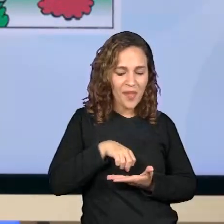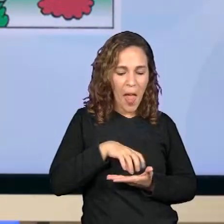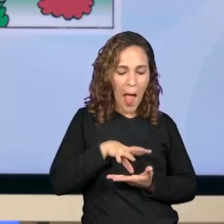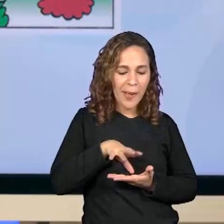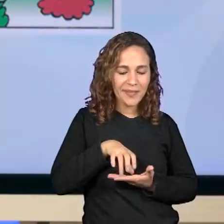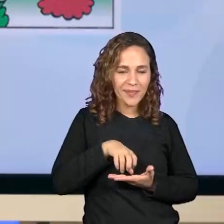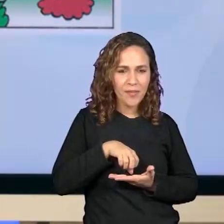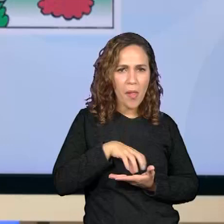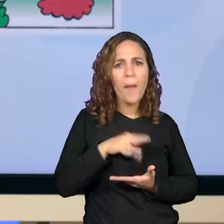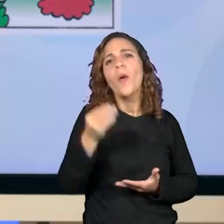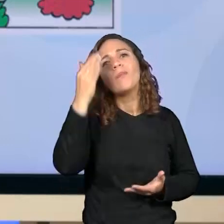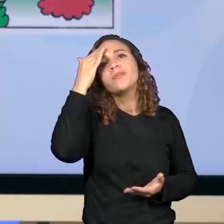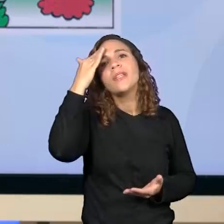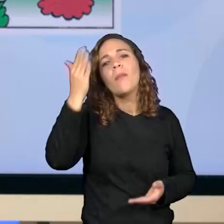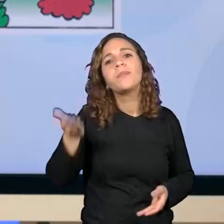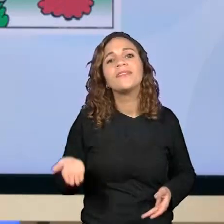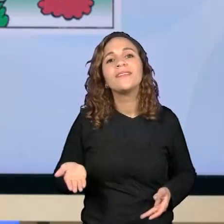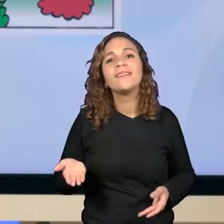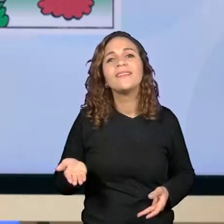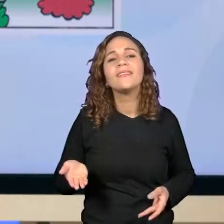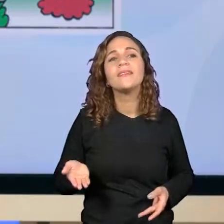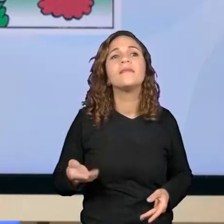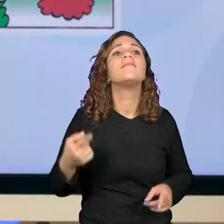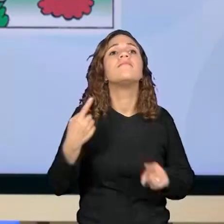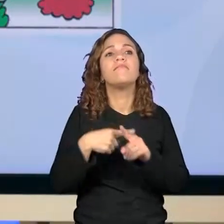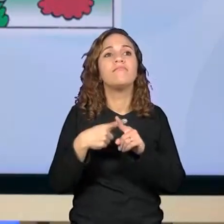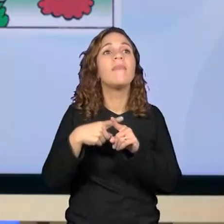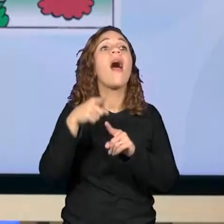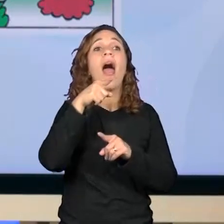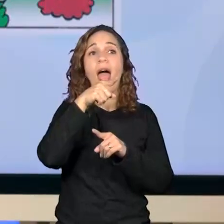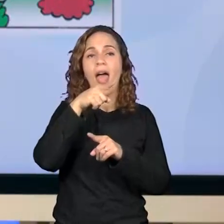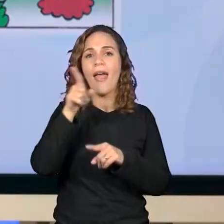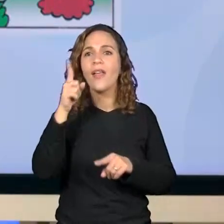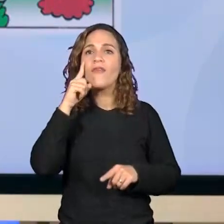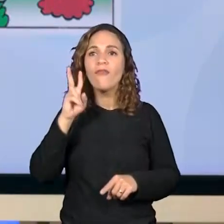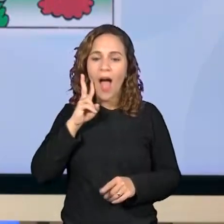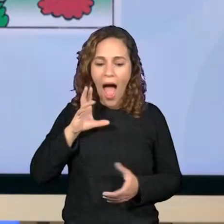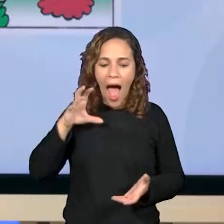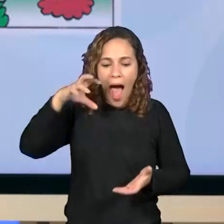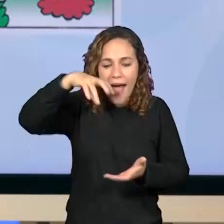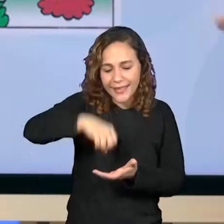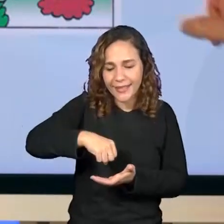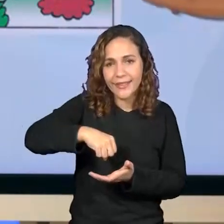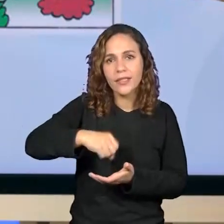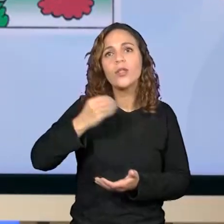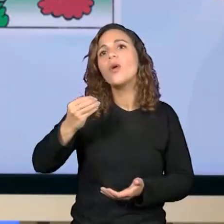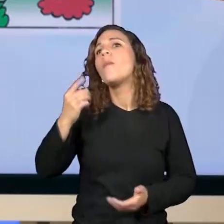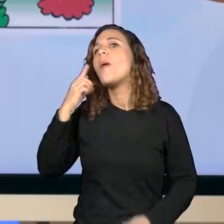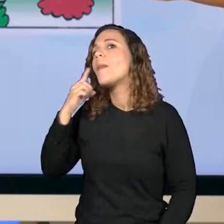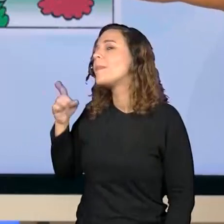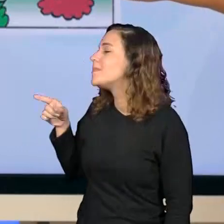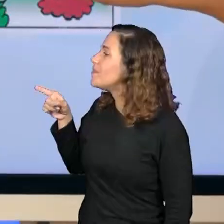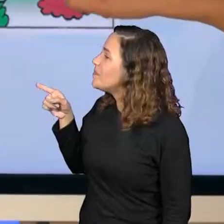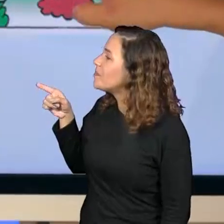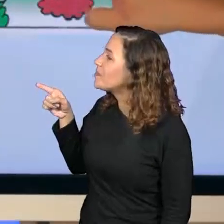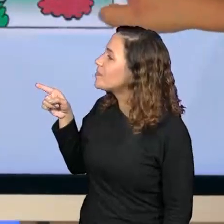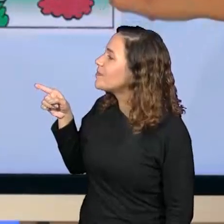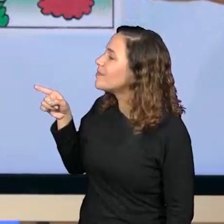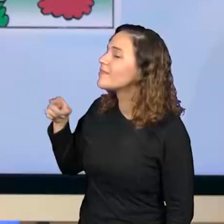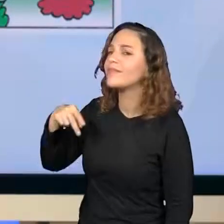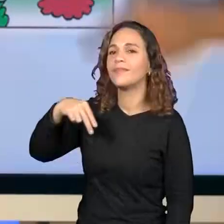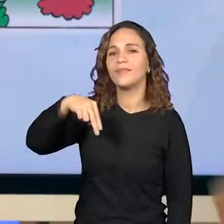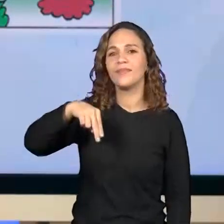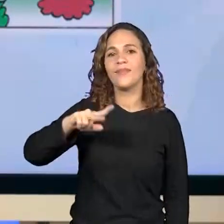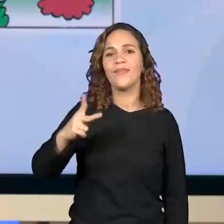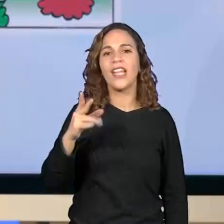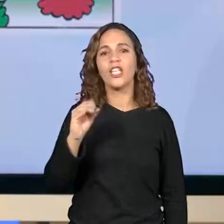gente sabe que ele ficou com a amora madurinha, além de ver que ele acabou de dar uma mordida na amora. Aqui, ó, outra onomatopeia, ó.